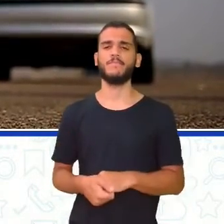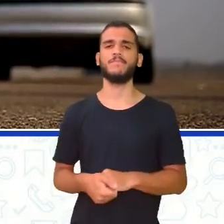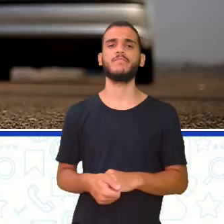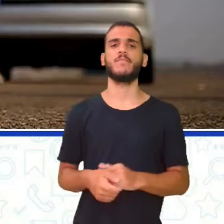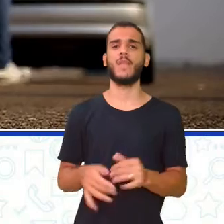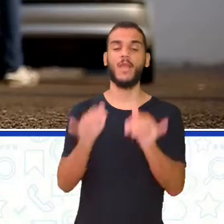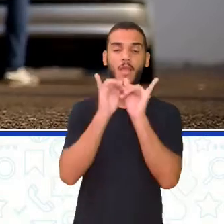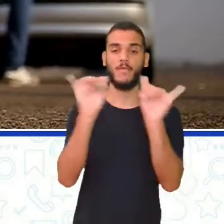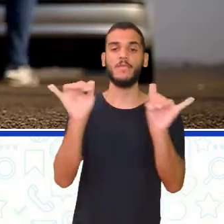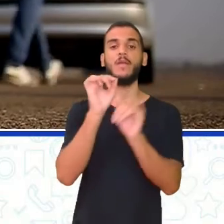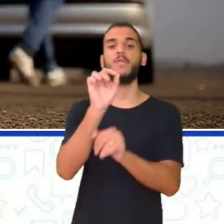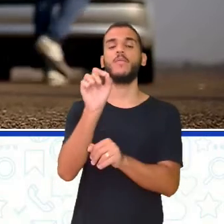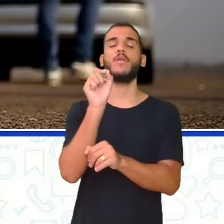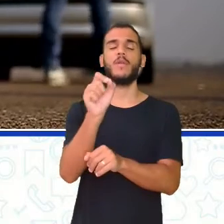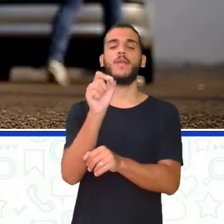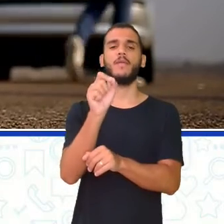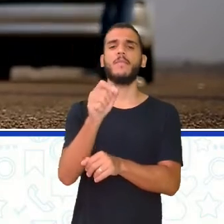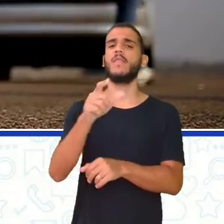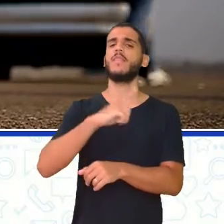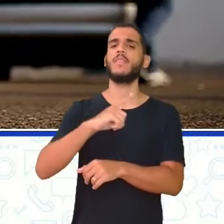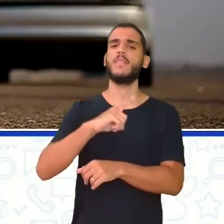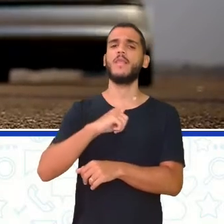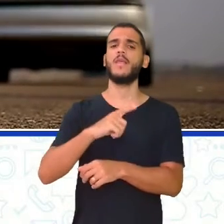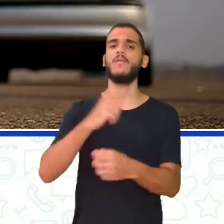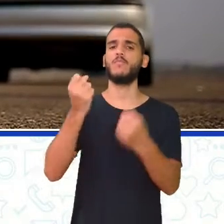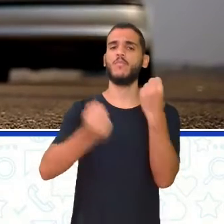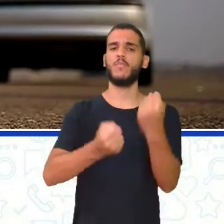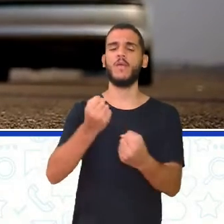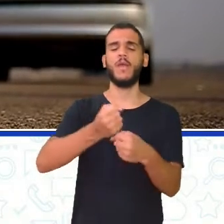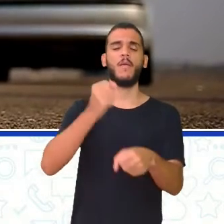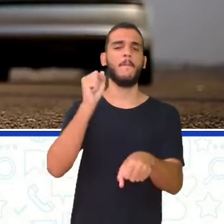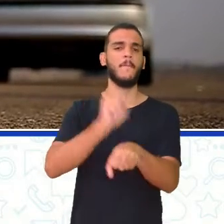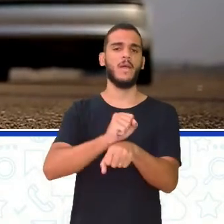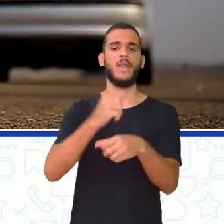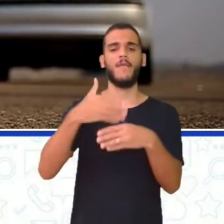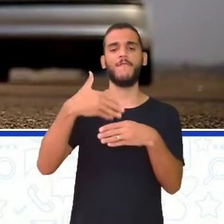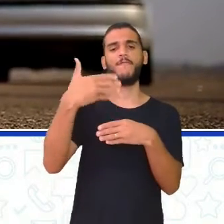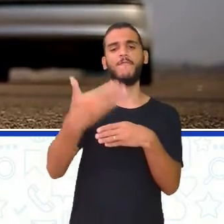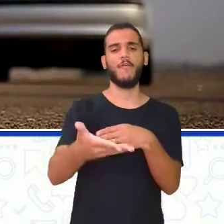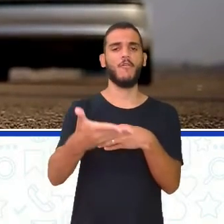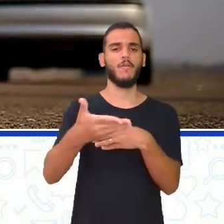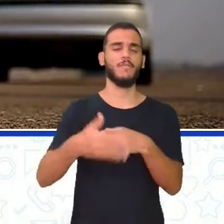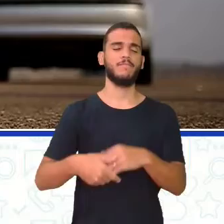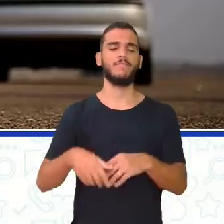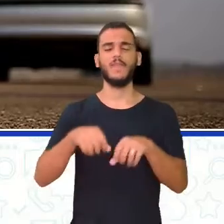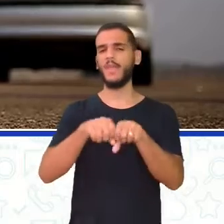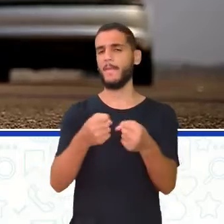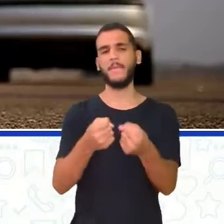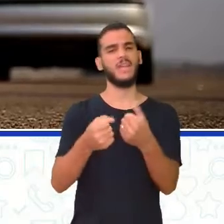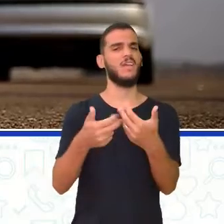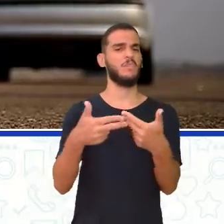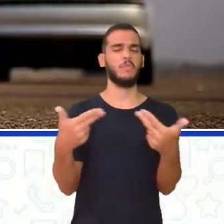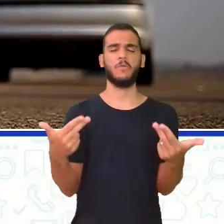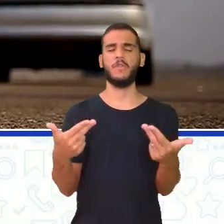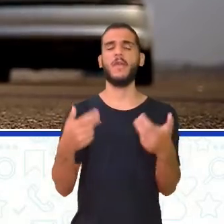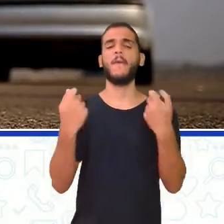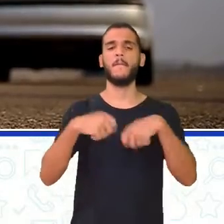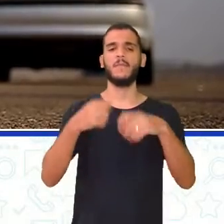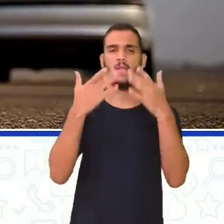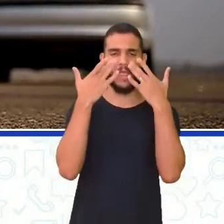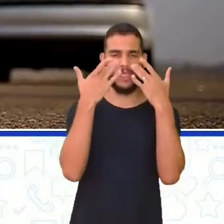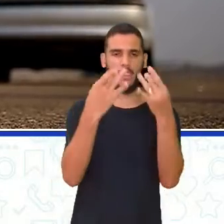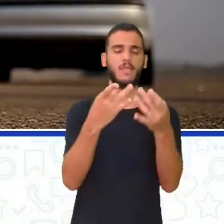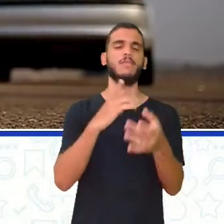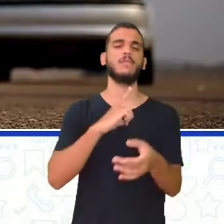para avisar que ali tem um carro parado fora do normal e que você precisa ter mais